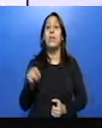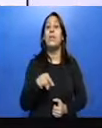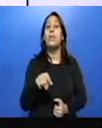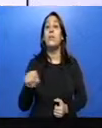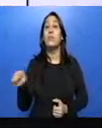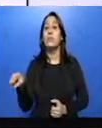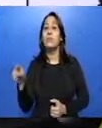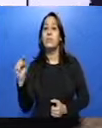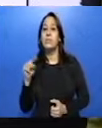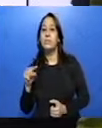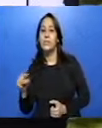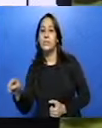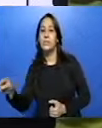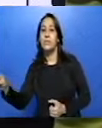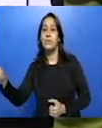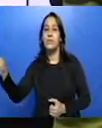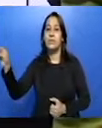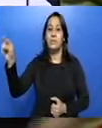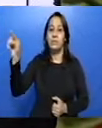contornou. Vamos lá?